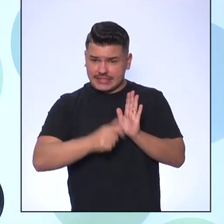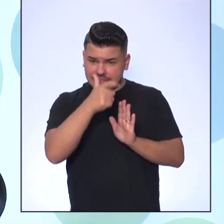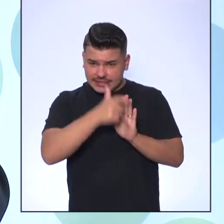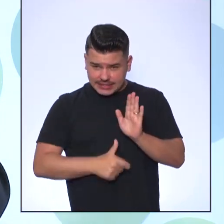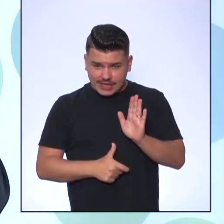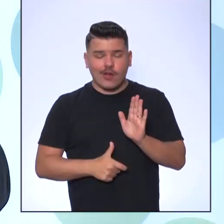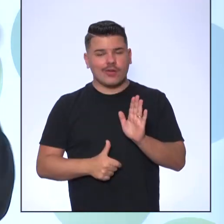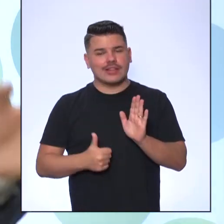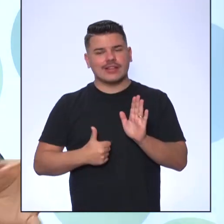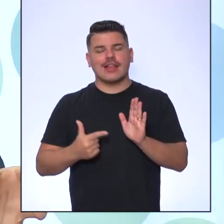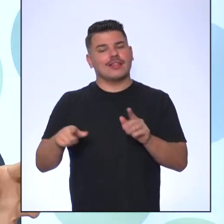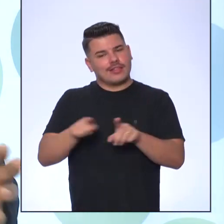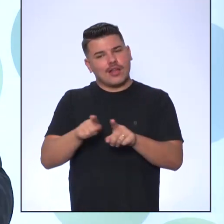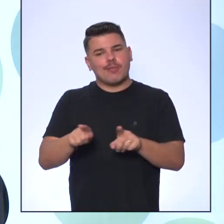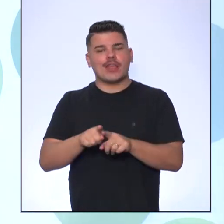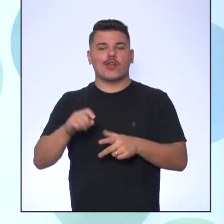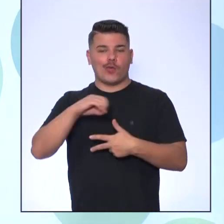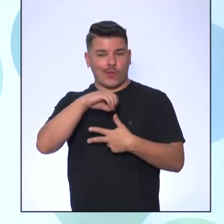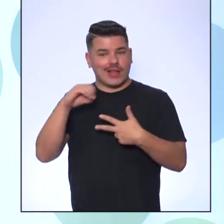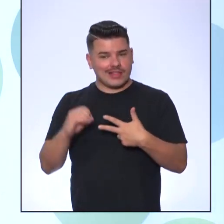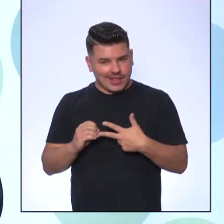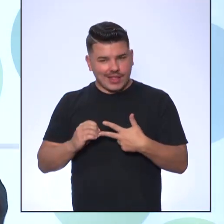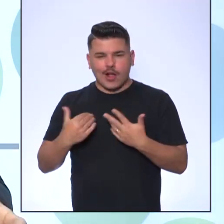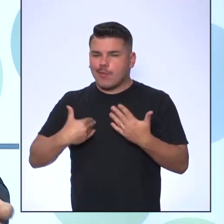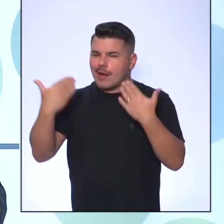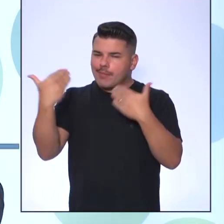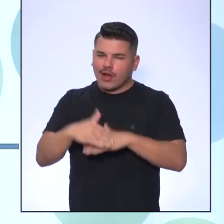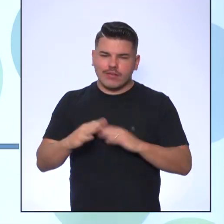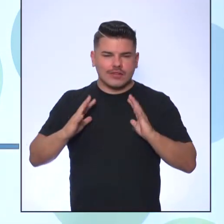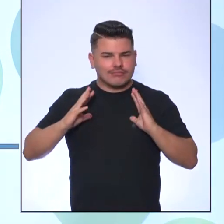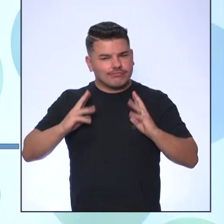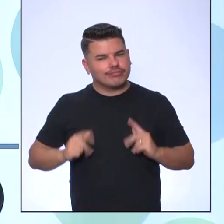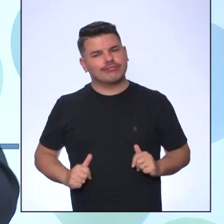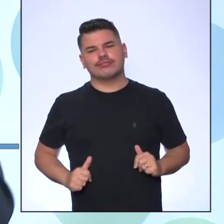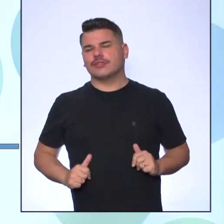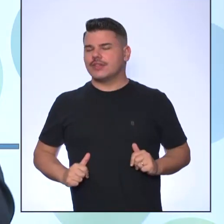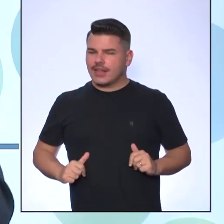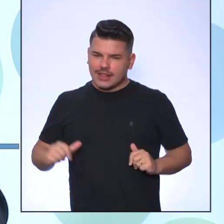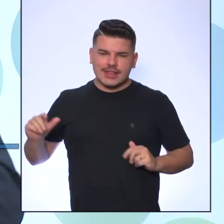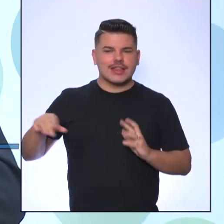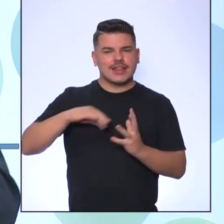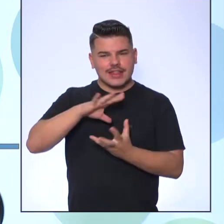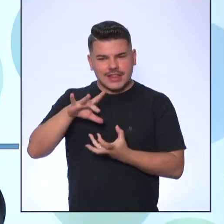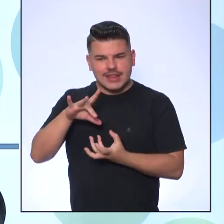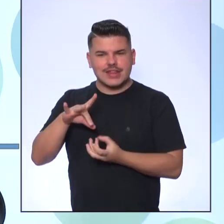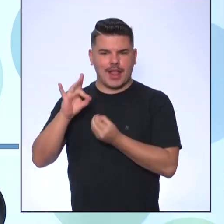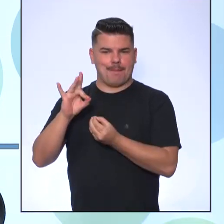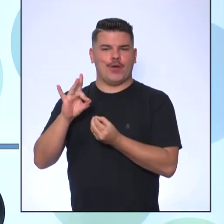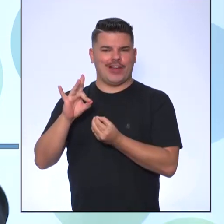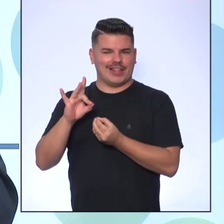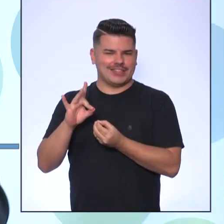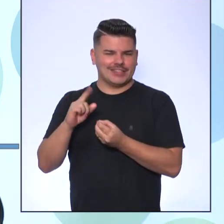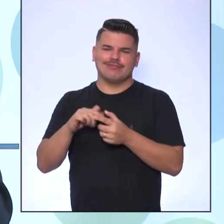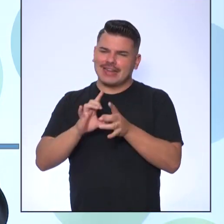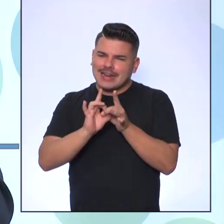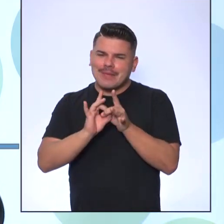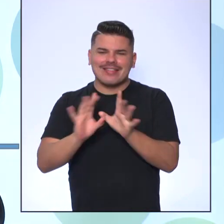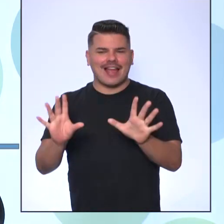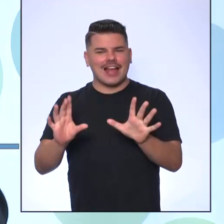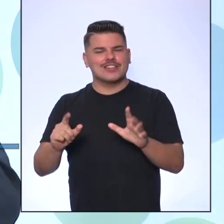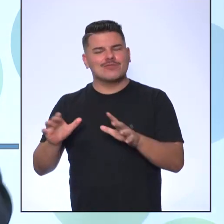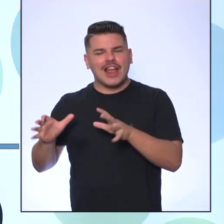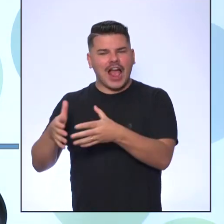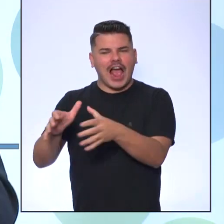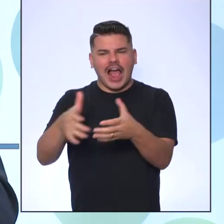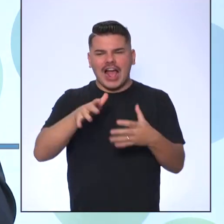série. O Enem, ele é uma prova muito democrática, né? Ele possibilita realmente que as pessoas, com as suas